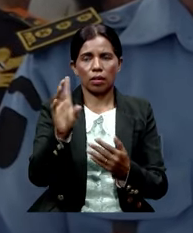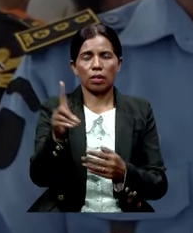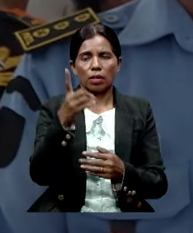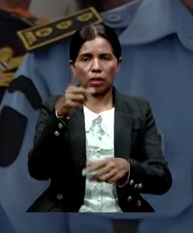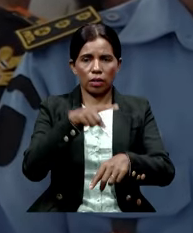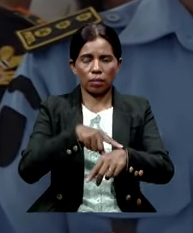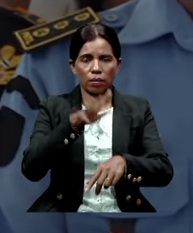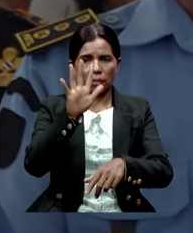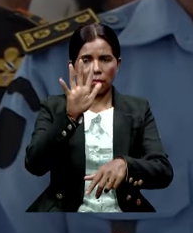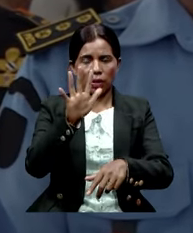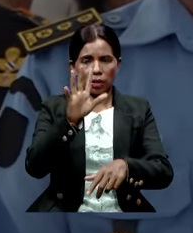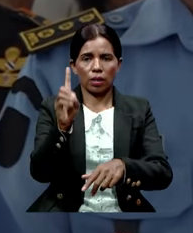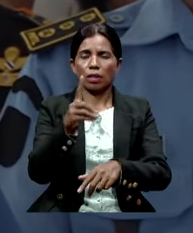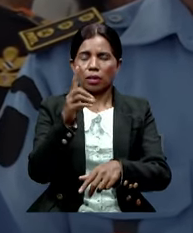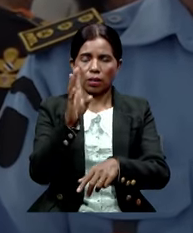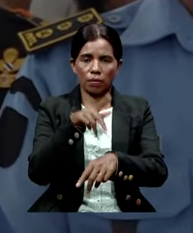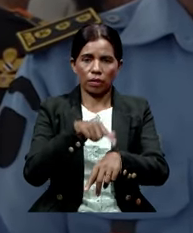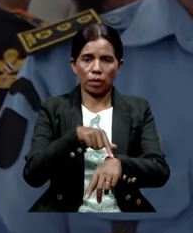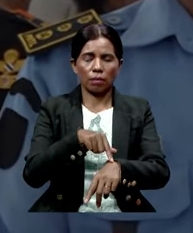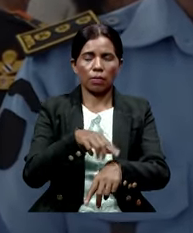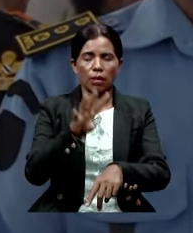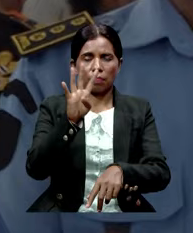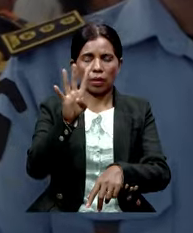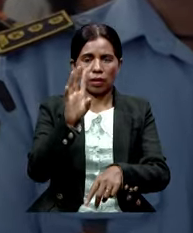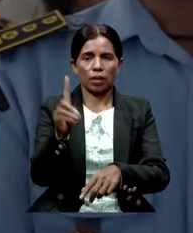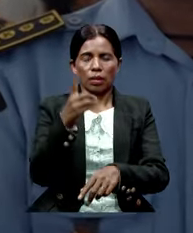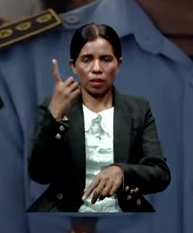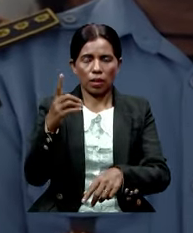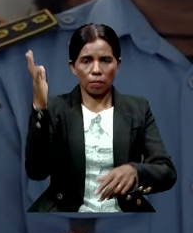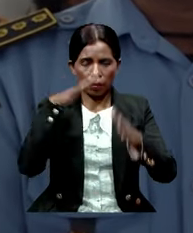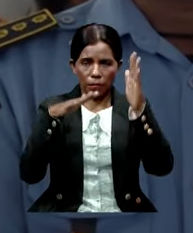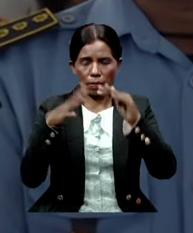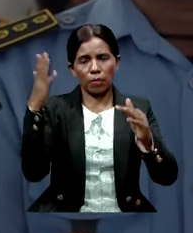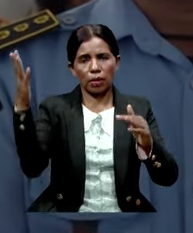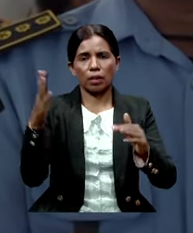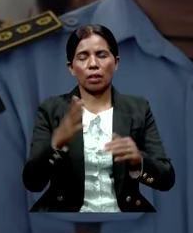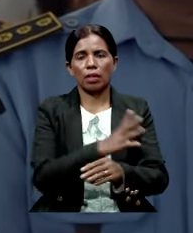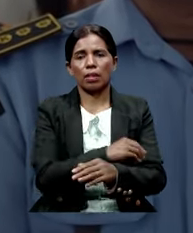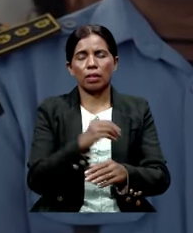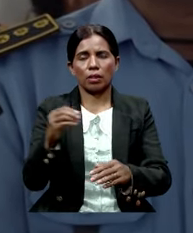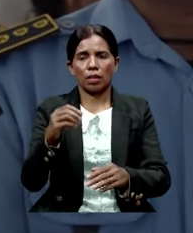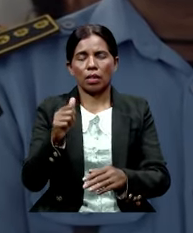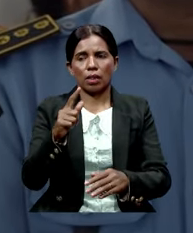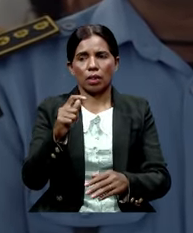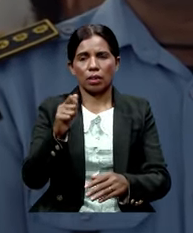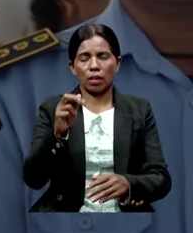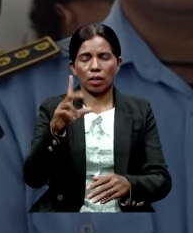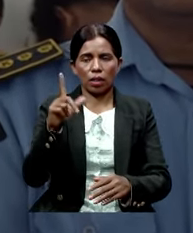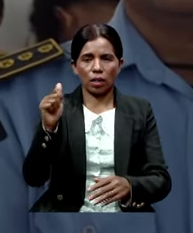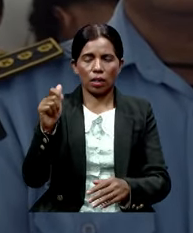tukuhat, ia cumprido sida ia Aitara Clara, ia anem fui campo